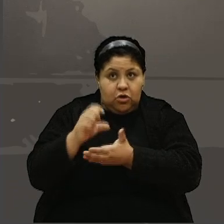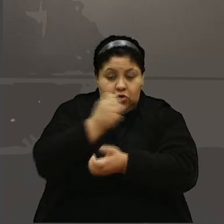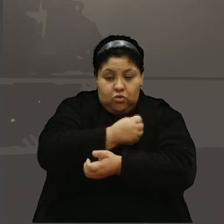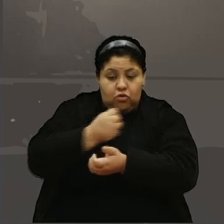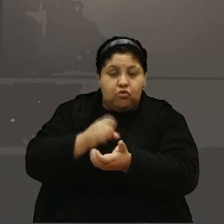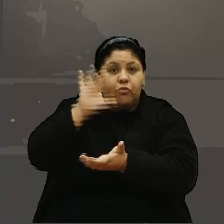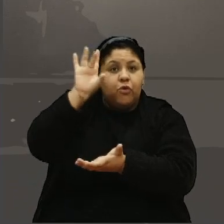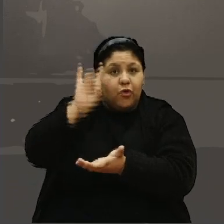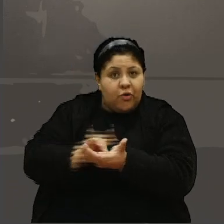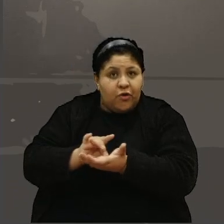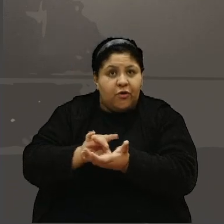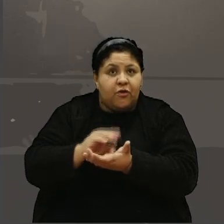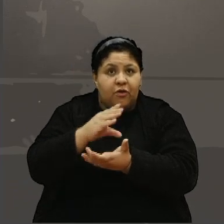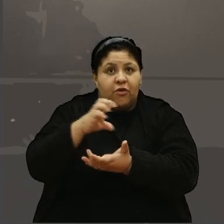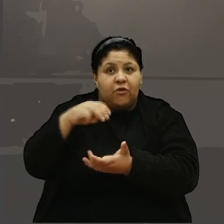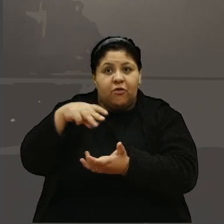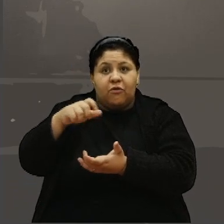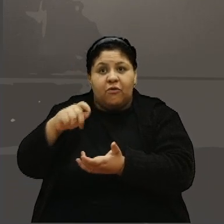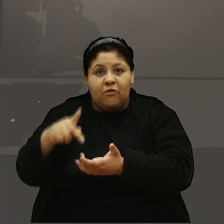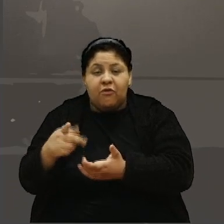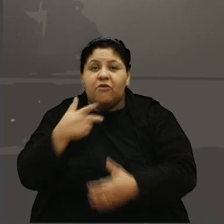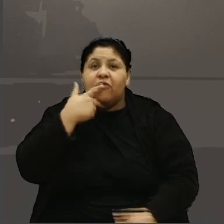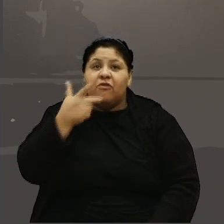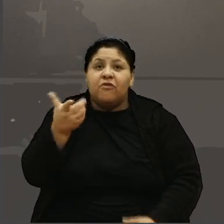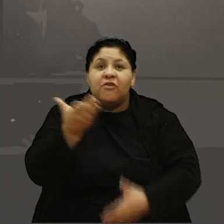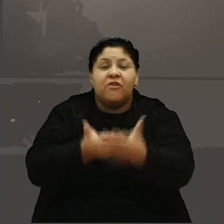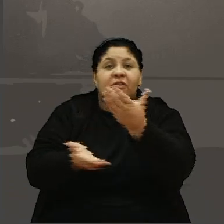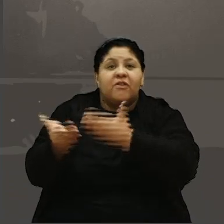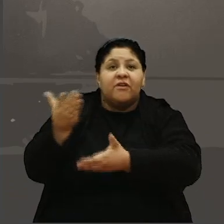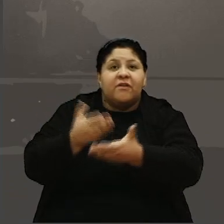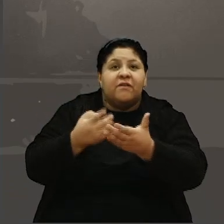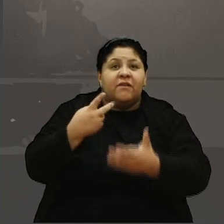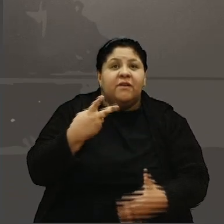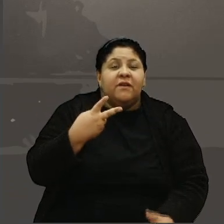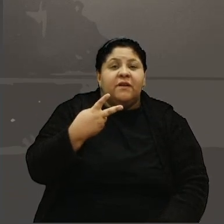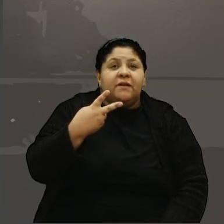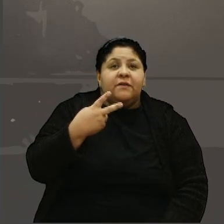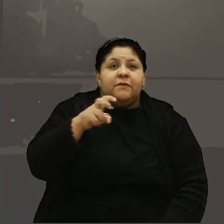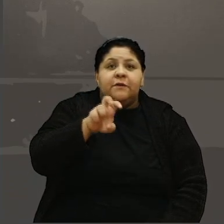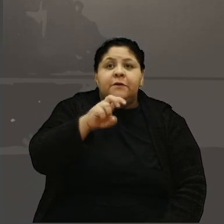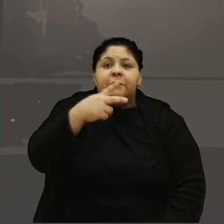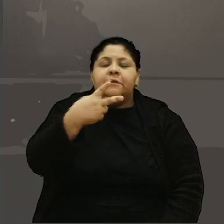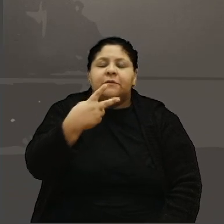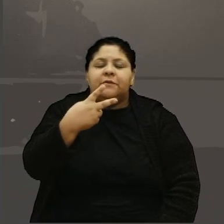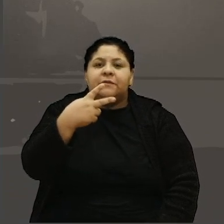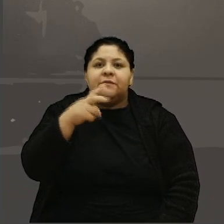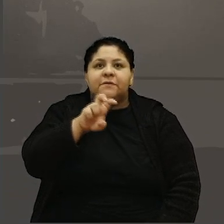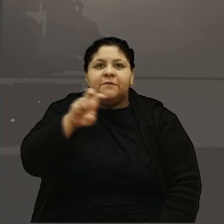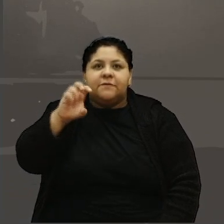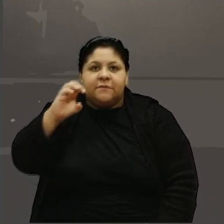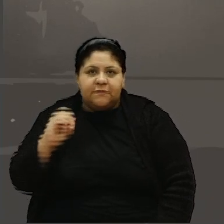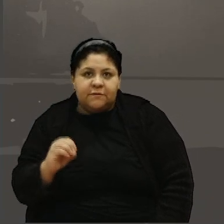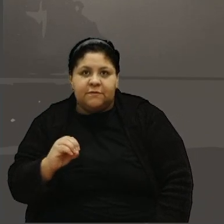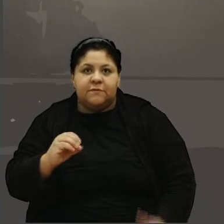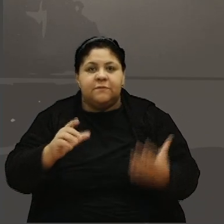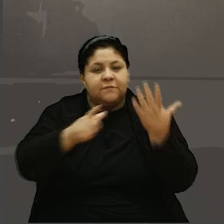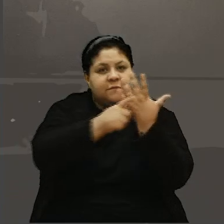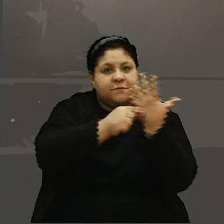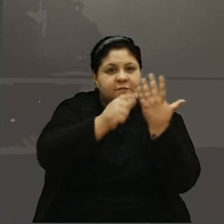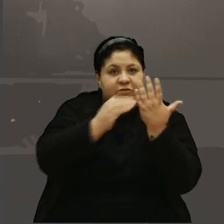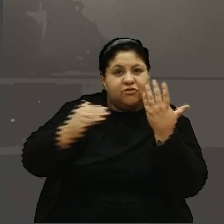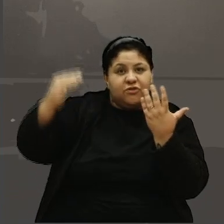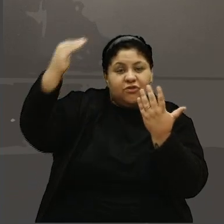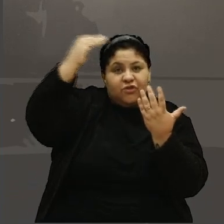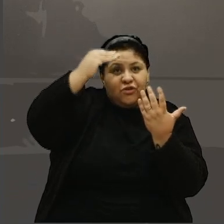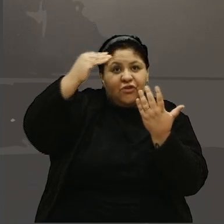16 estrangeiros. O CEMAP, estávamos falando de atendimento de 550 crianças, entre altas habilidades,